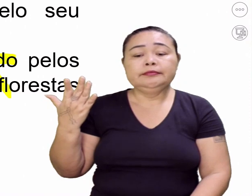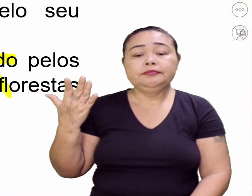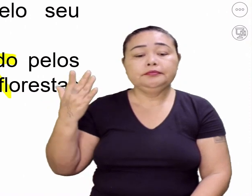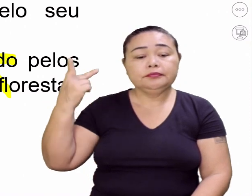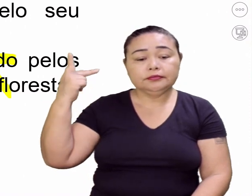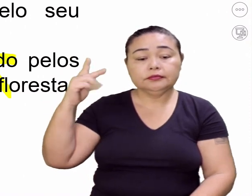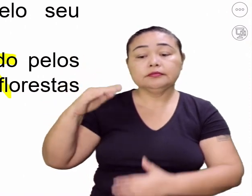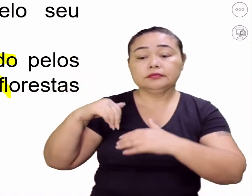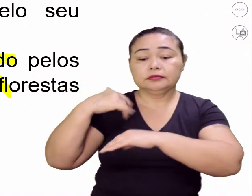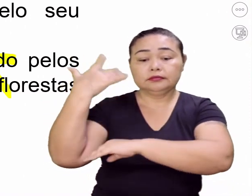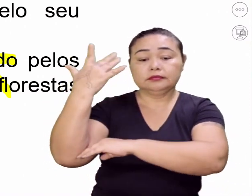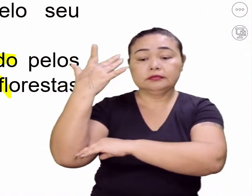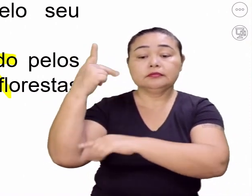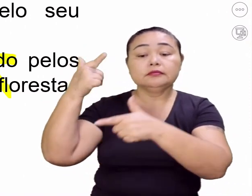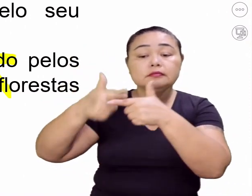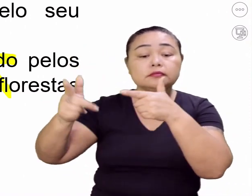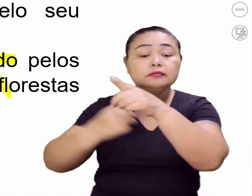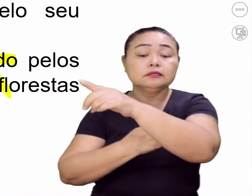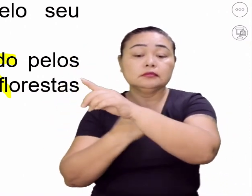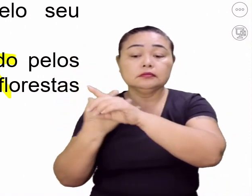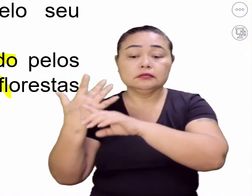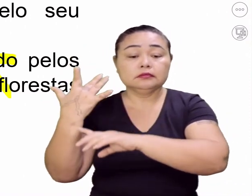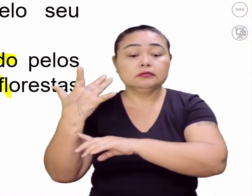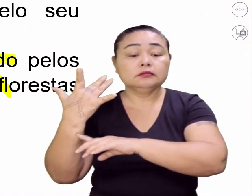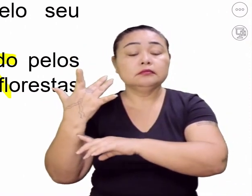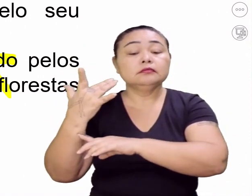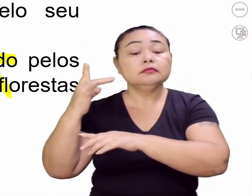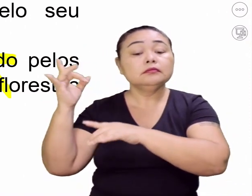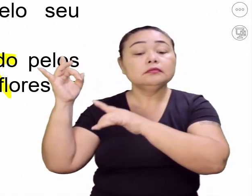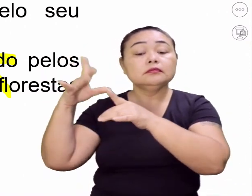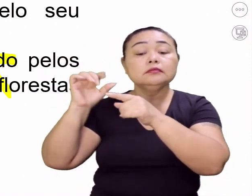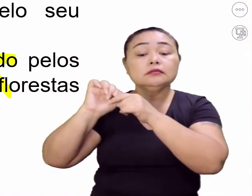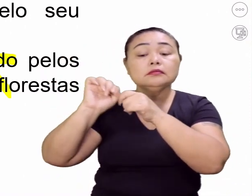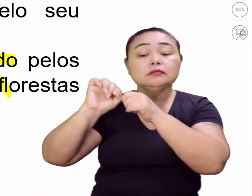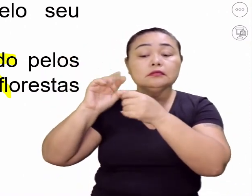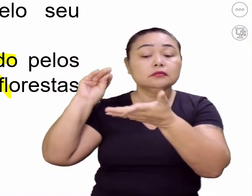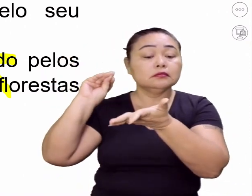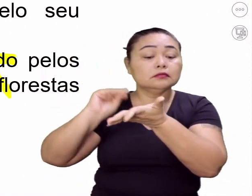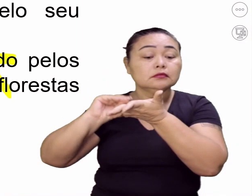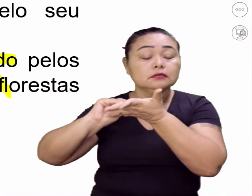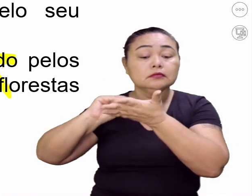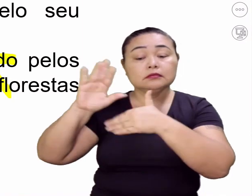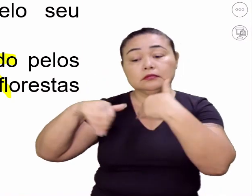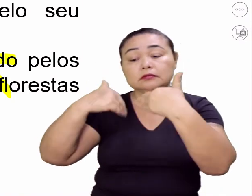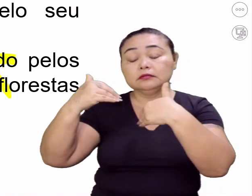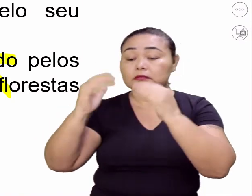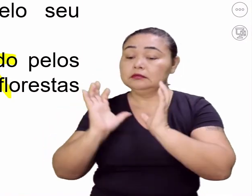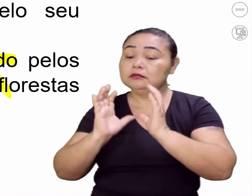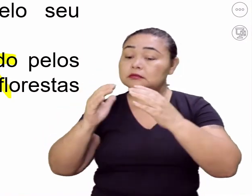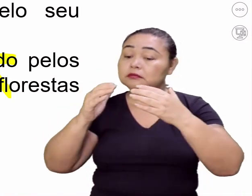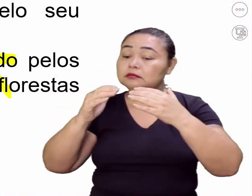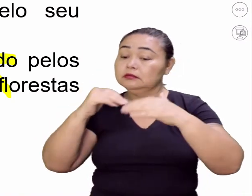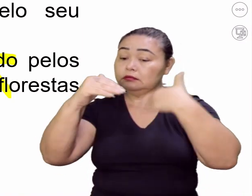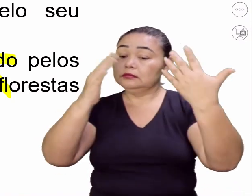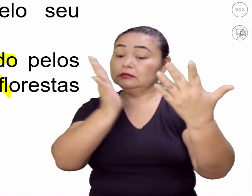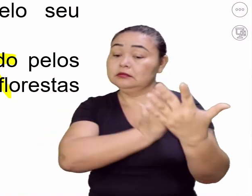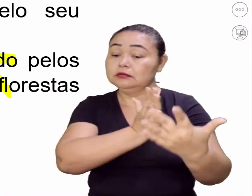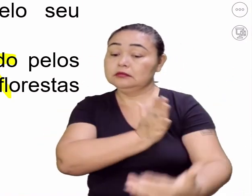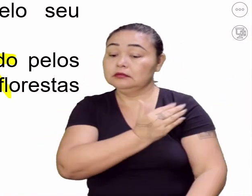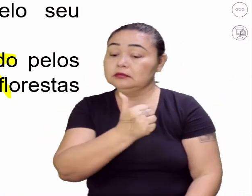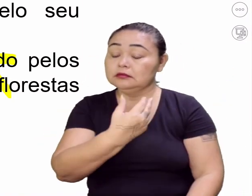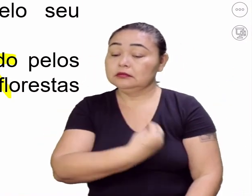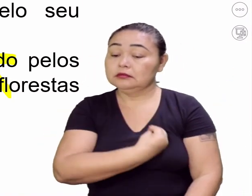culpam o desmatamento pelos problemas ambientais e negligenciam os danos ocasionados pelo elevado padrão,